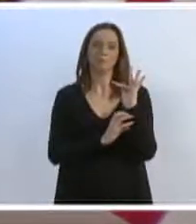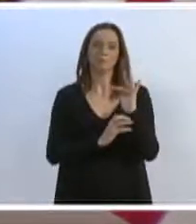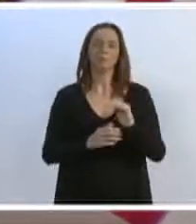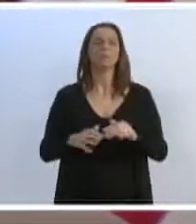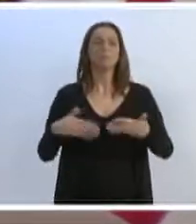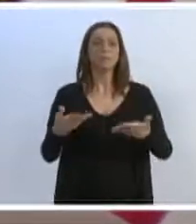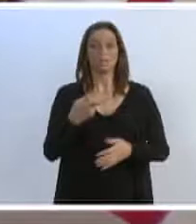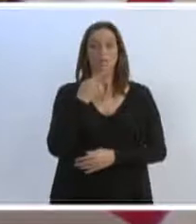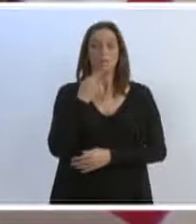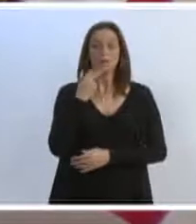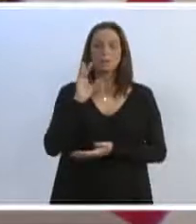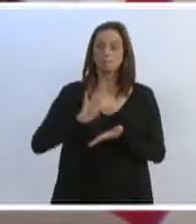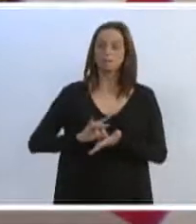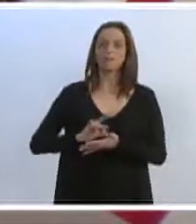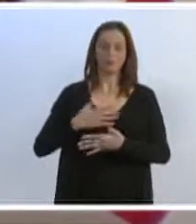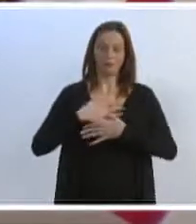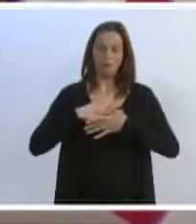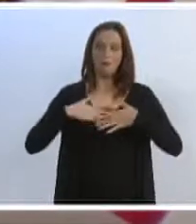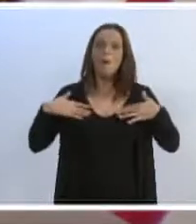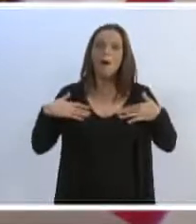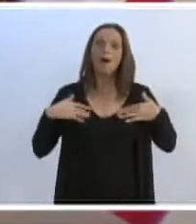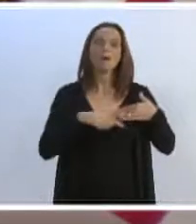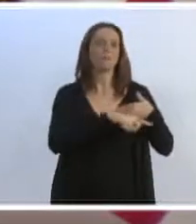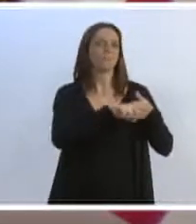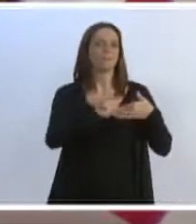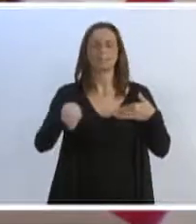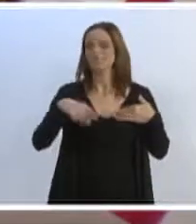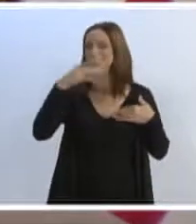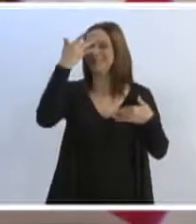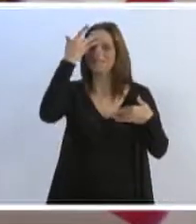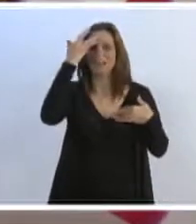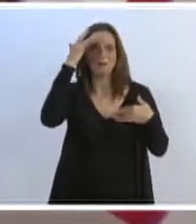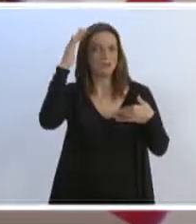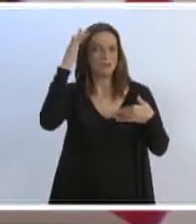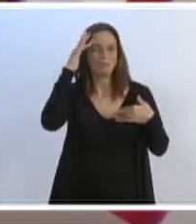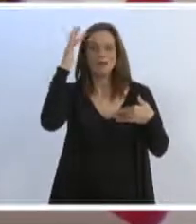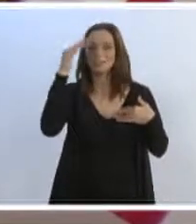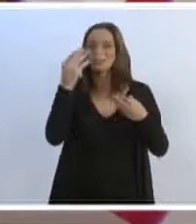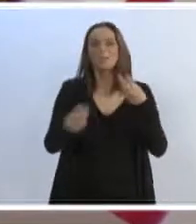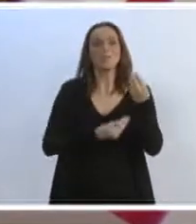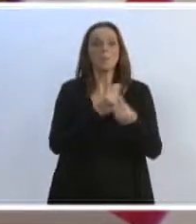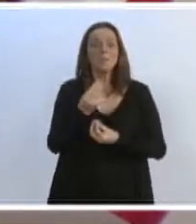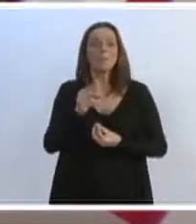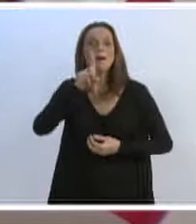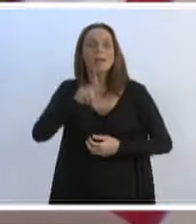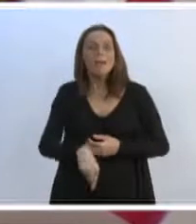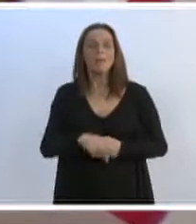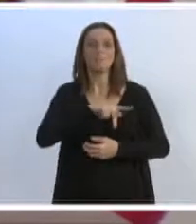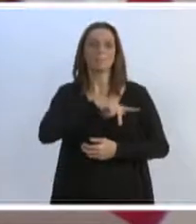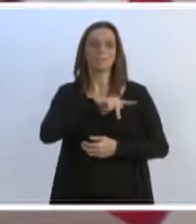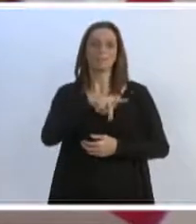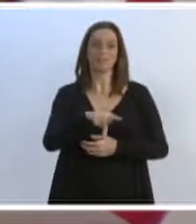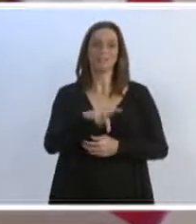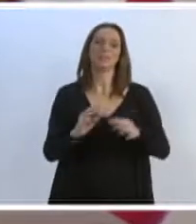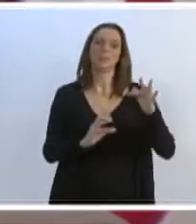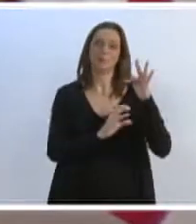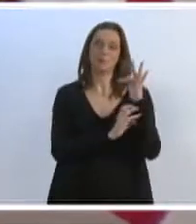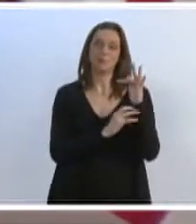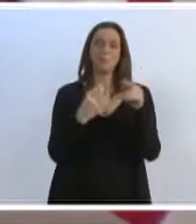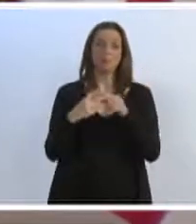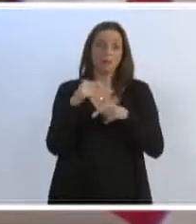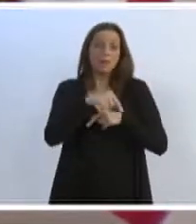Sueli Petri, que eu posso dizer que também foi uma professora, porque eu tive a honra que poucas pessoas tiveram